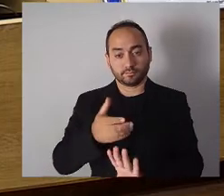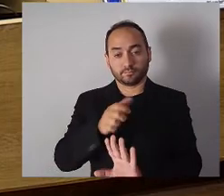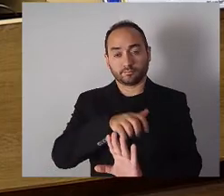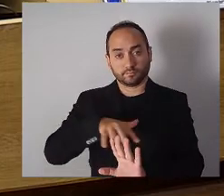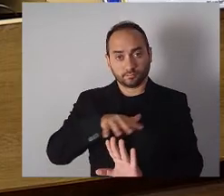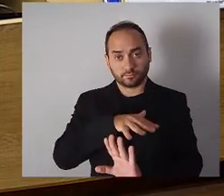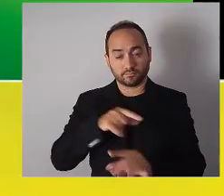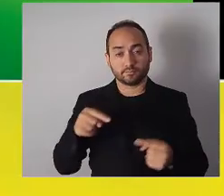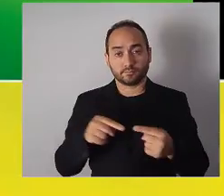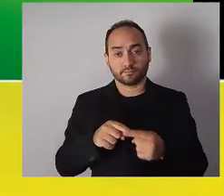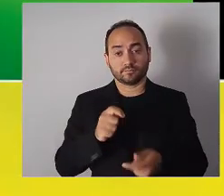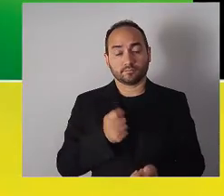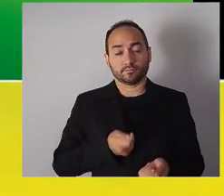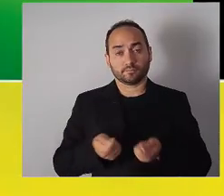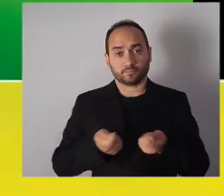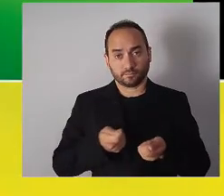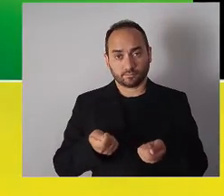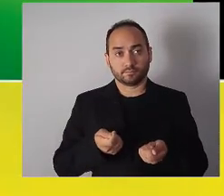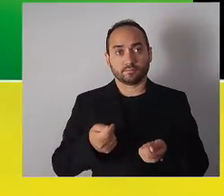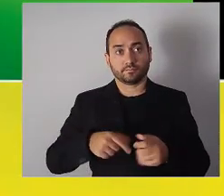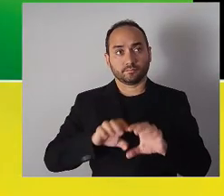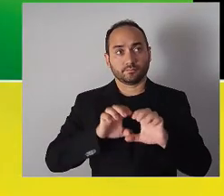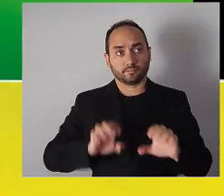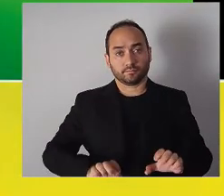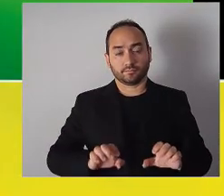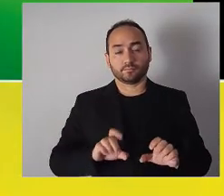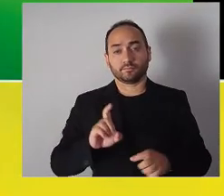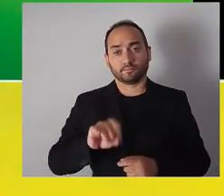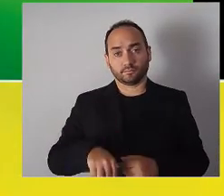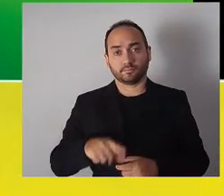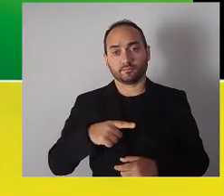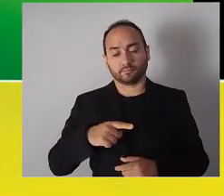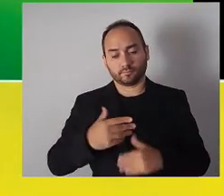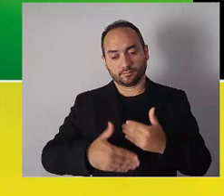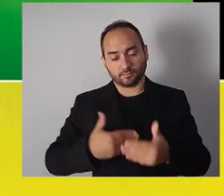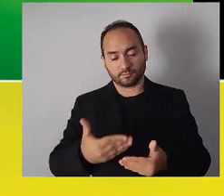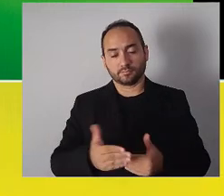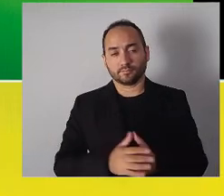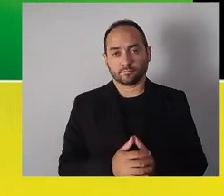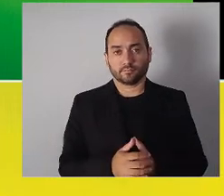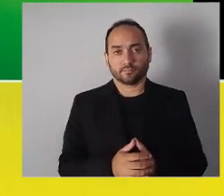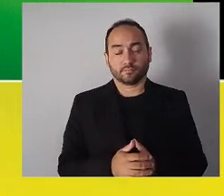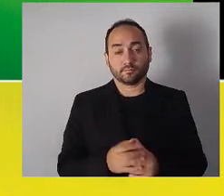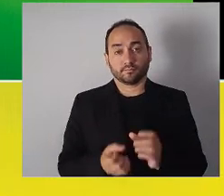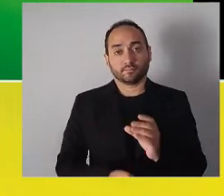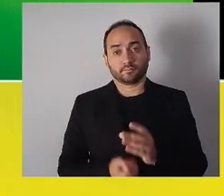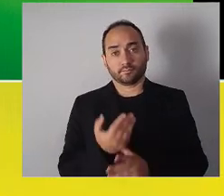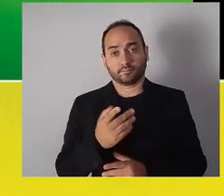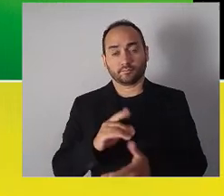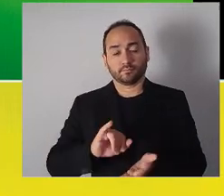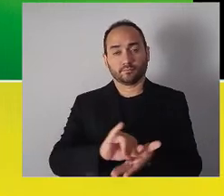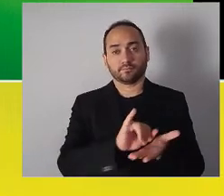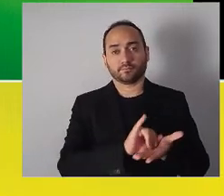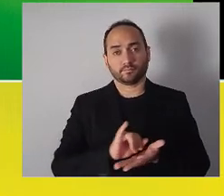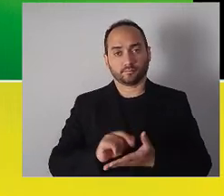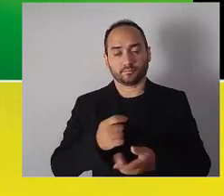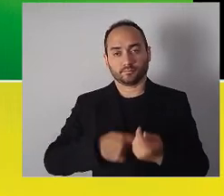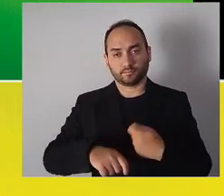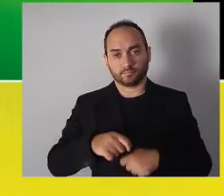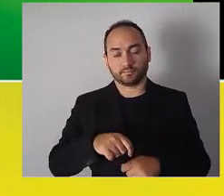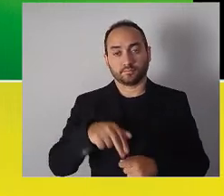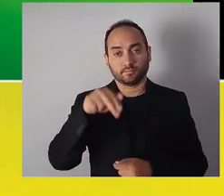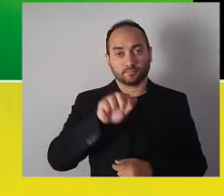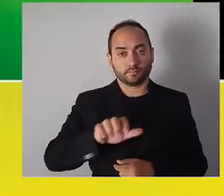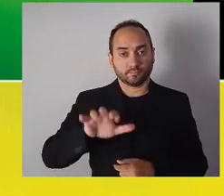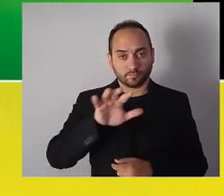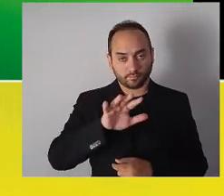pontos altos da gestão, que foi a reestruturação administrativa e decorrente dela, a criação dos polos administrativos. Na região norte,